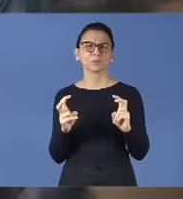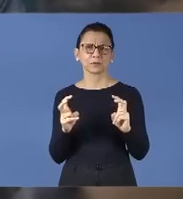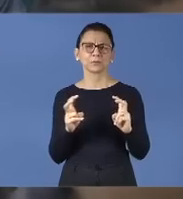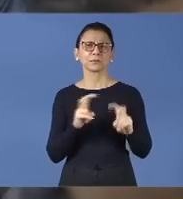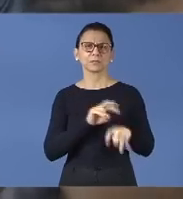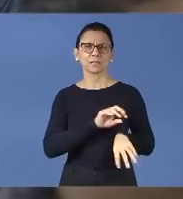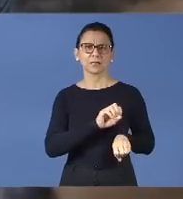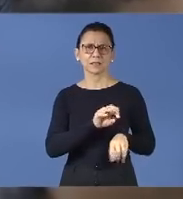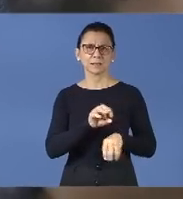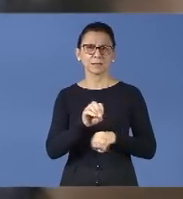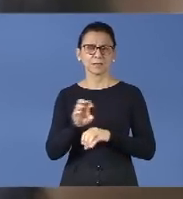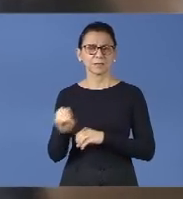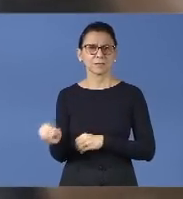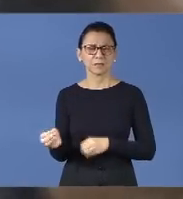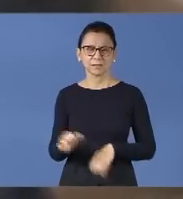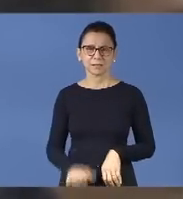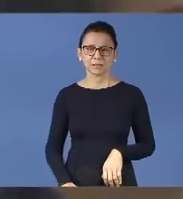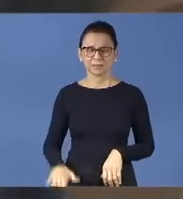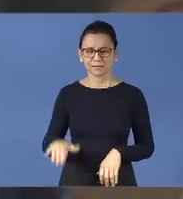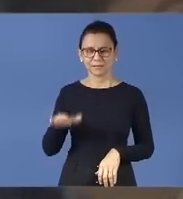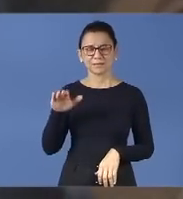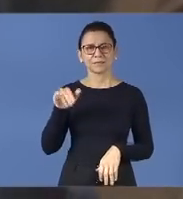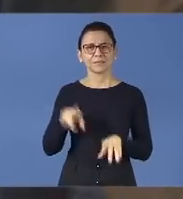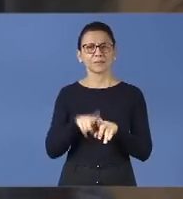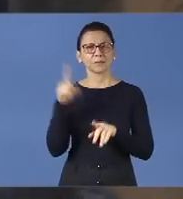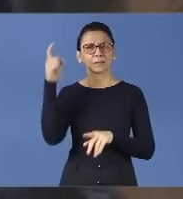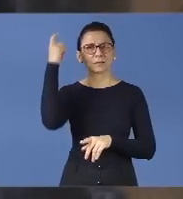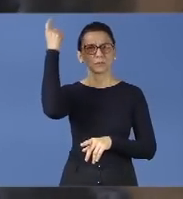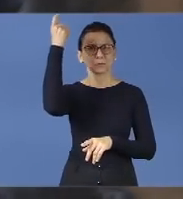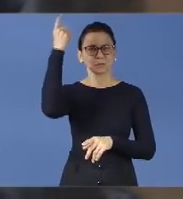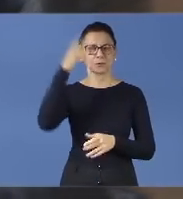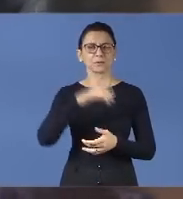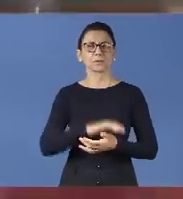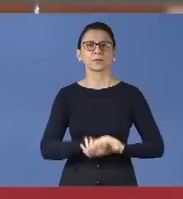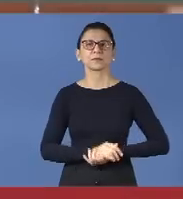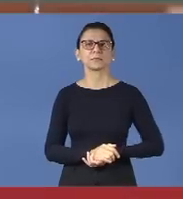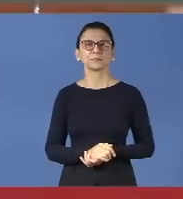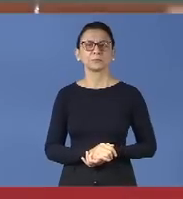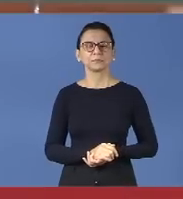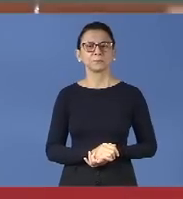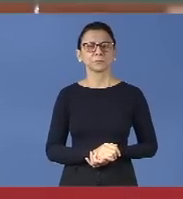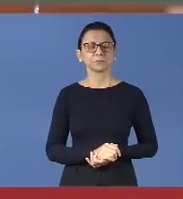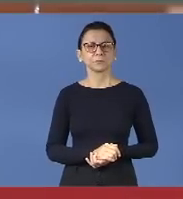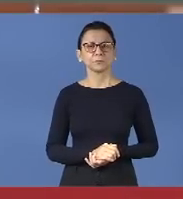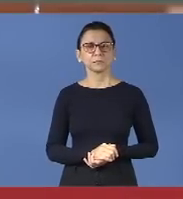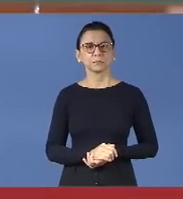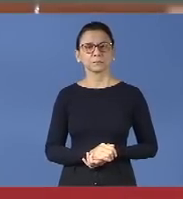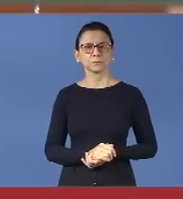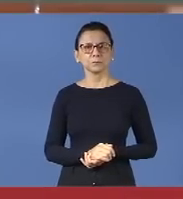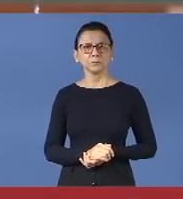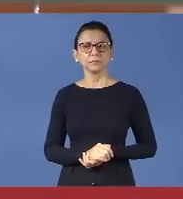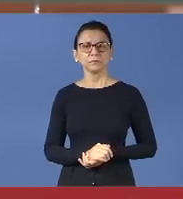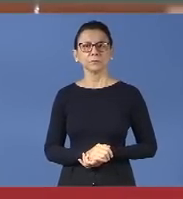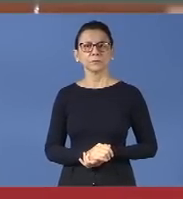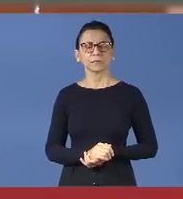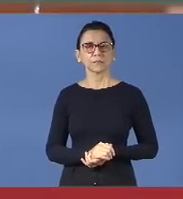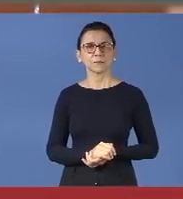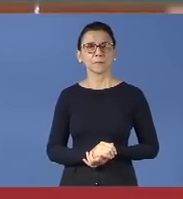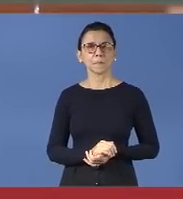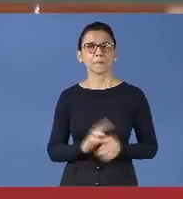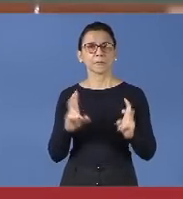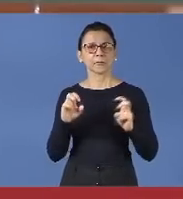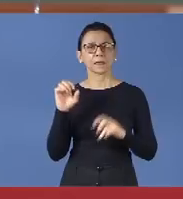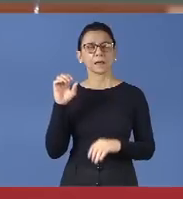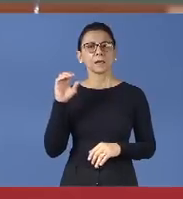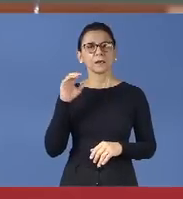abordados, tanto para as crianças quanto para os adultos, destacados aqui o assunto de ciência e fé, que foi